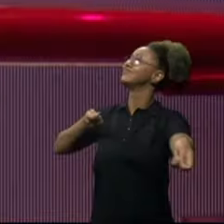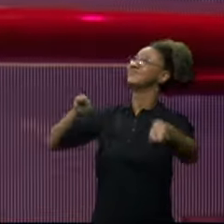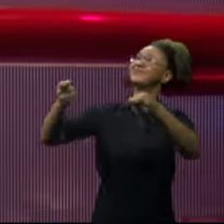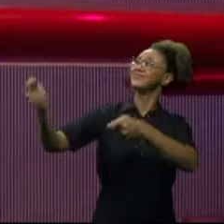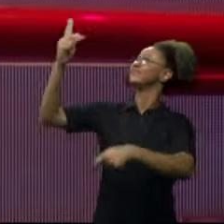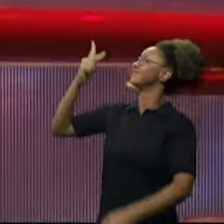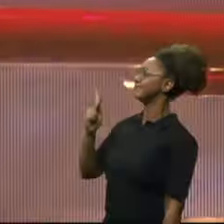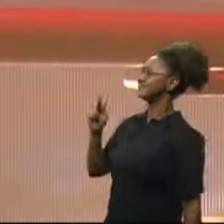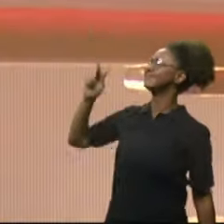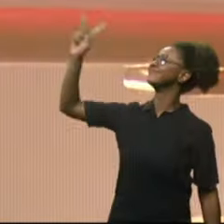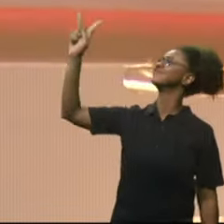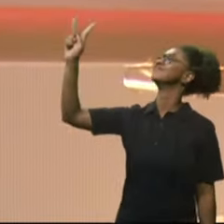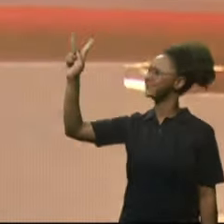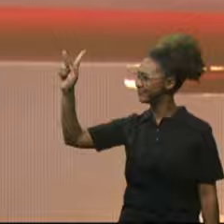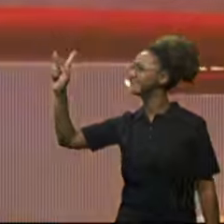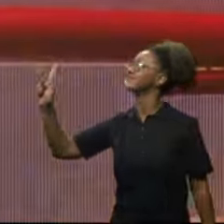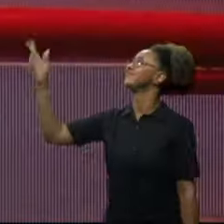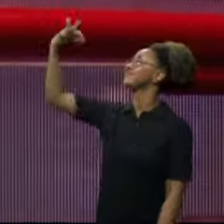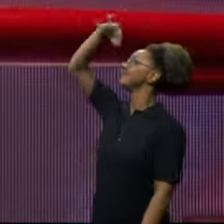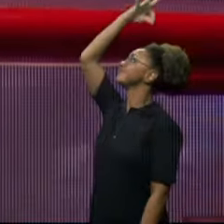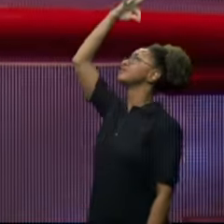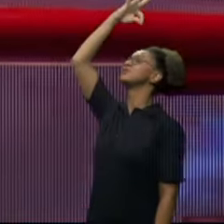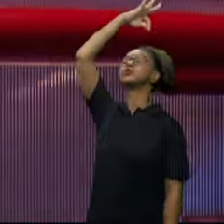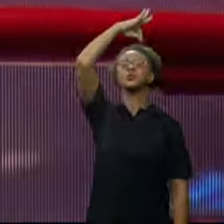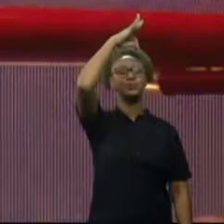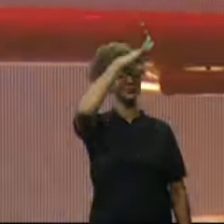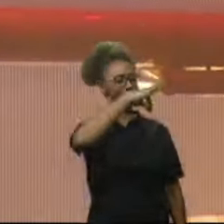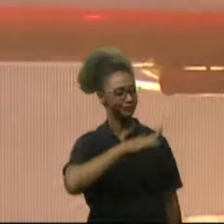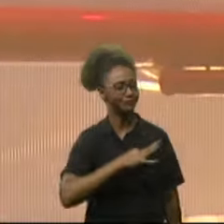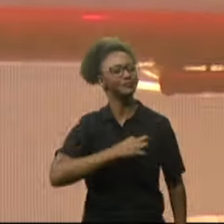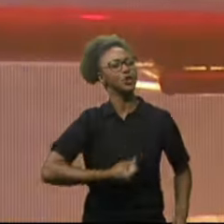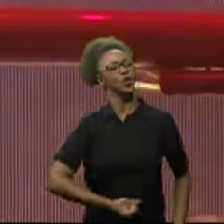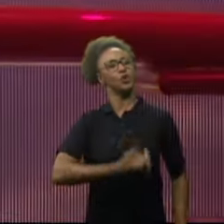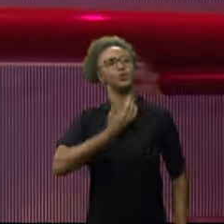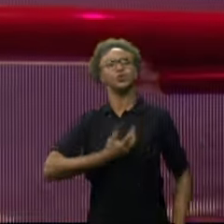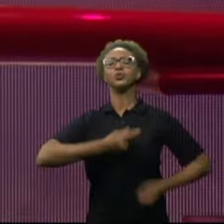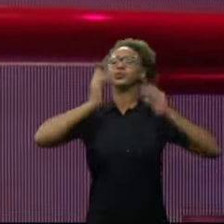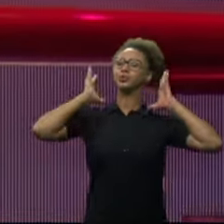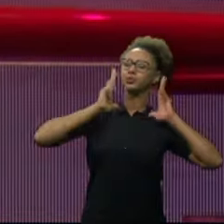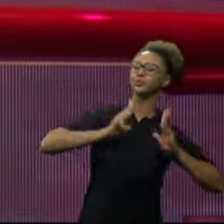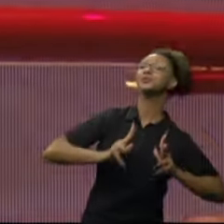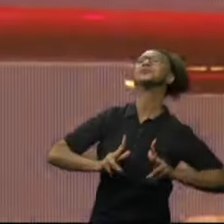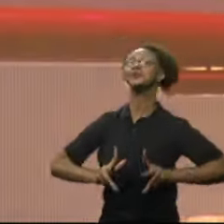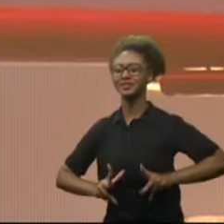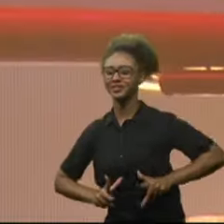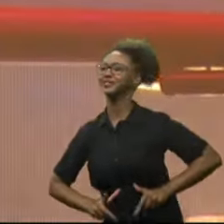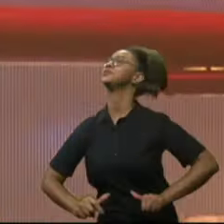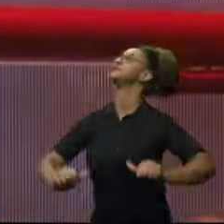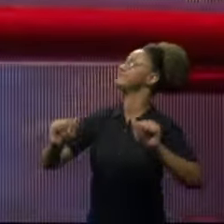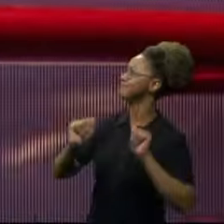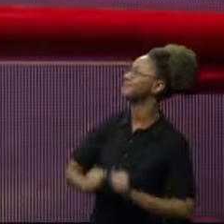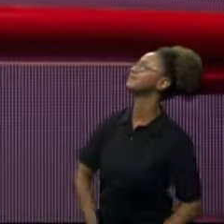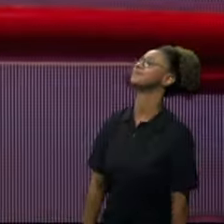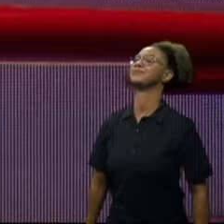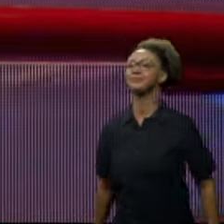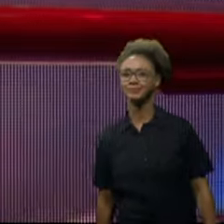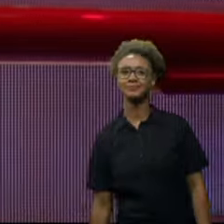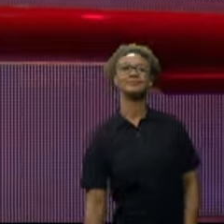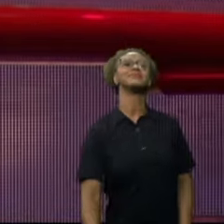todo o milho eu for ver responso